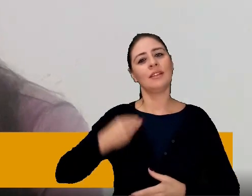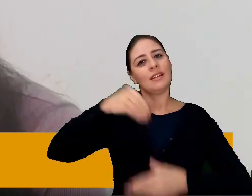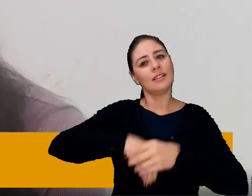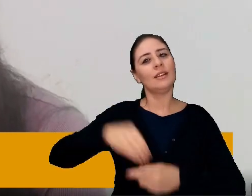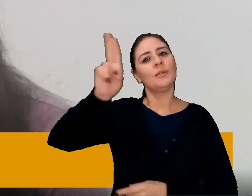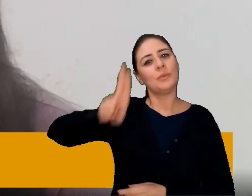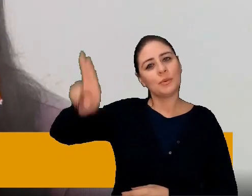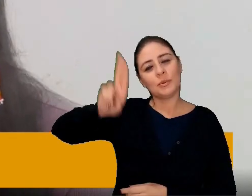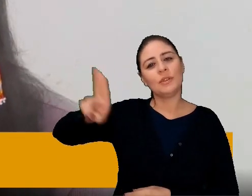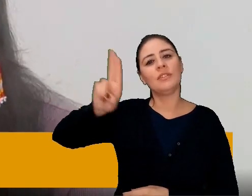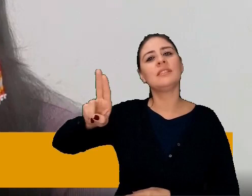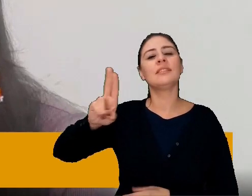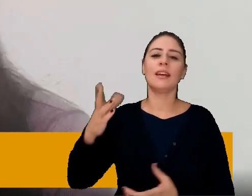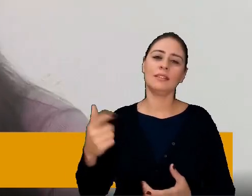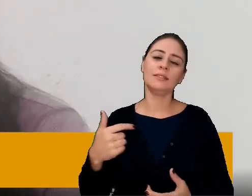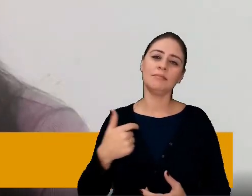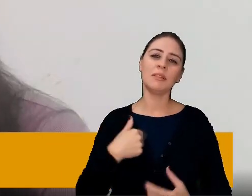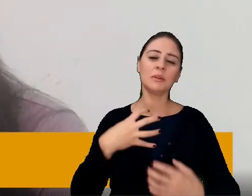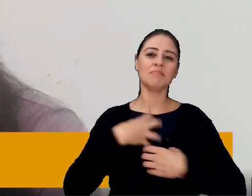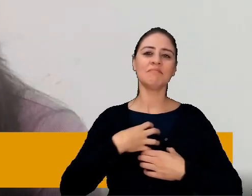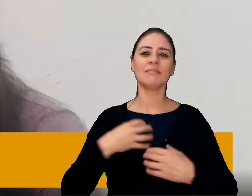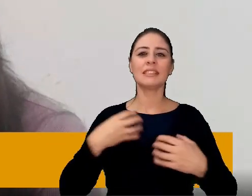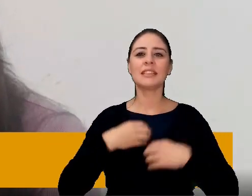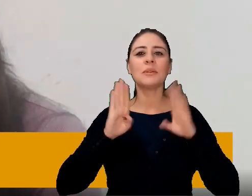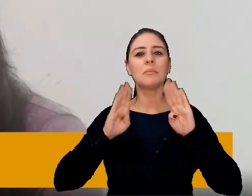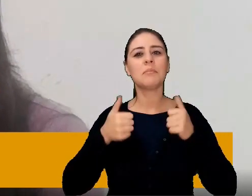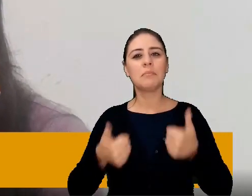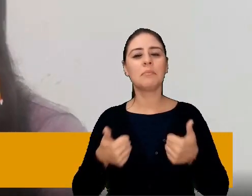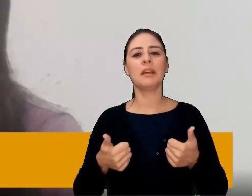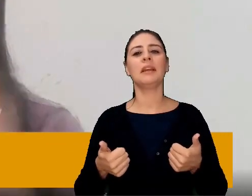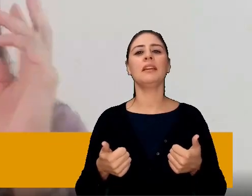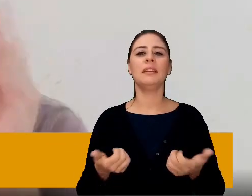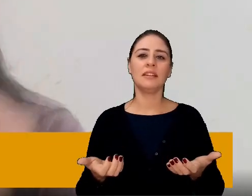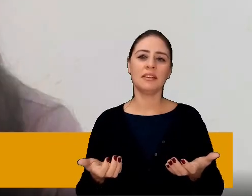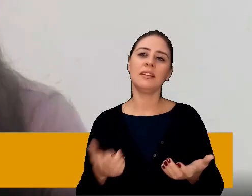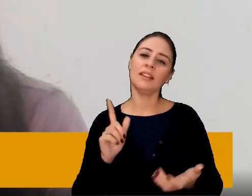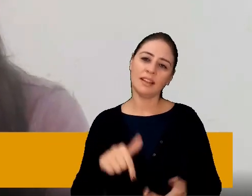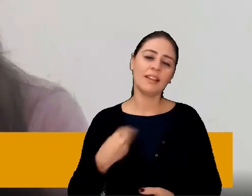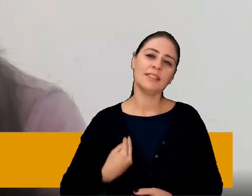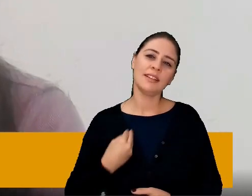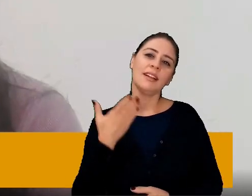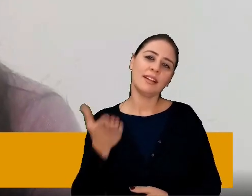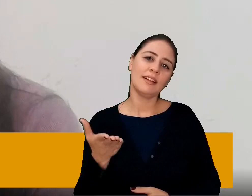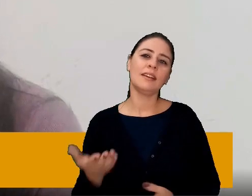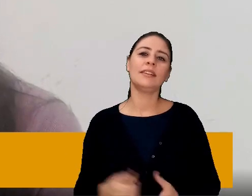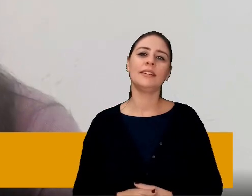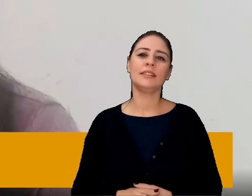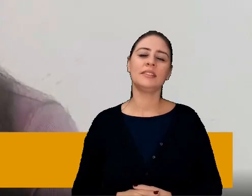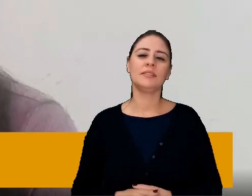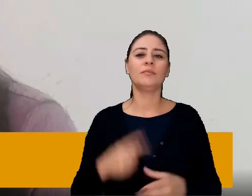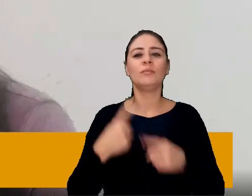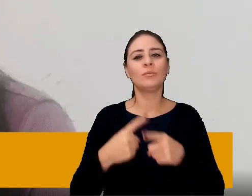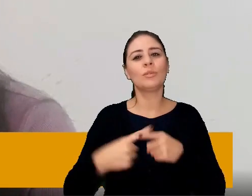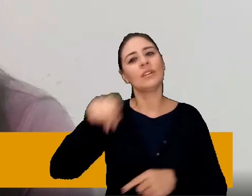fazer nesse ambiente de estar na universidade, nesse ambiente que eu me sinto privilegiada